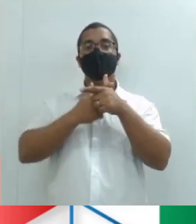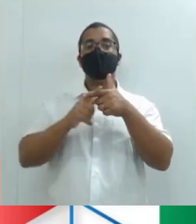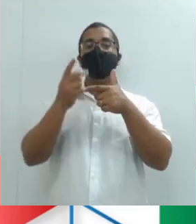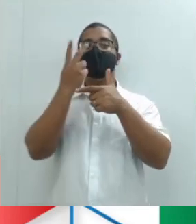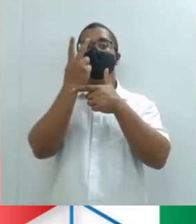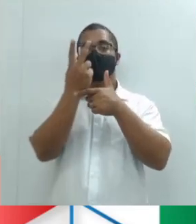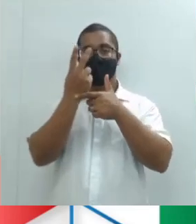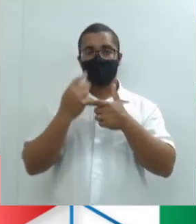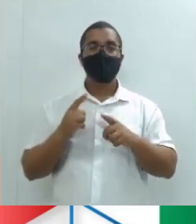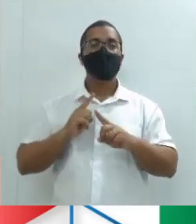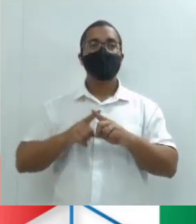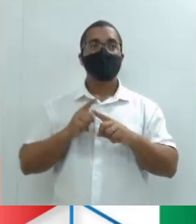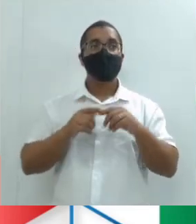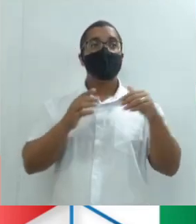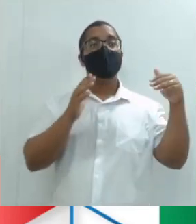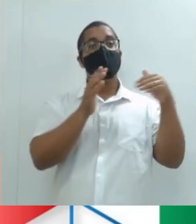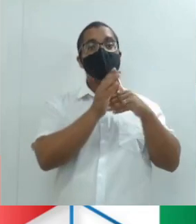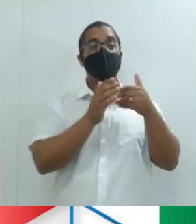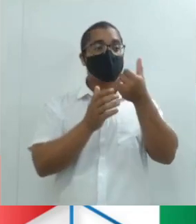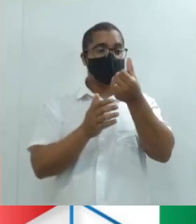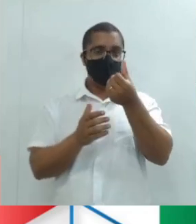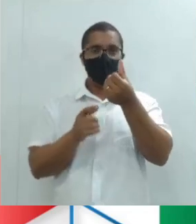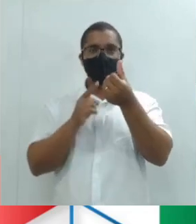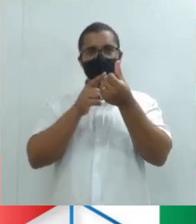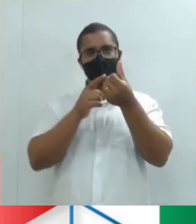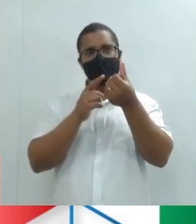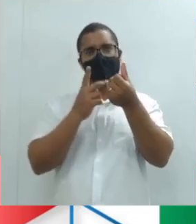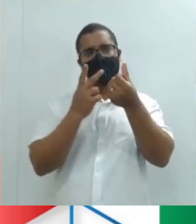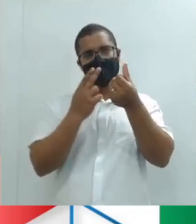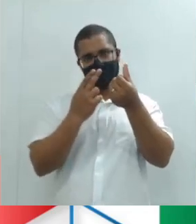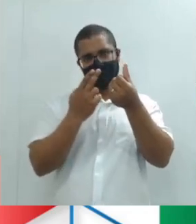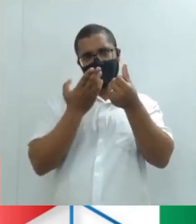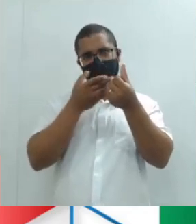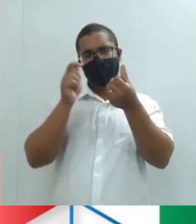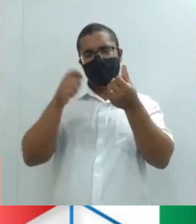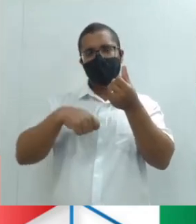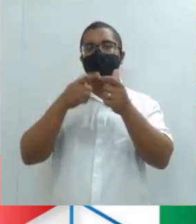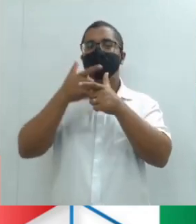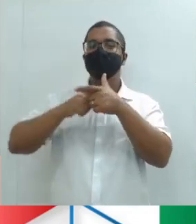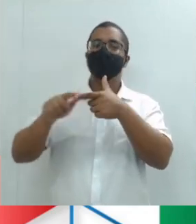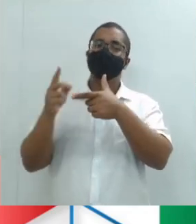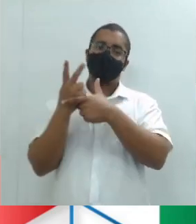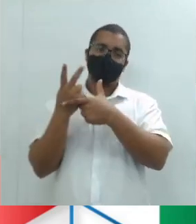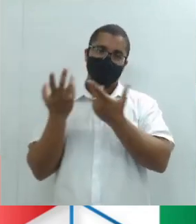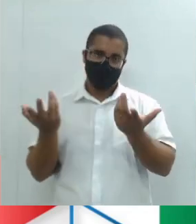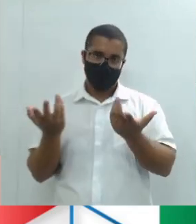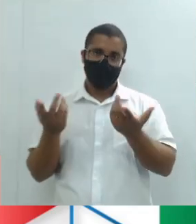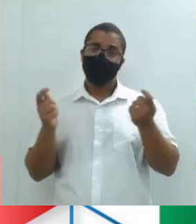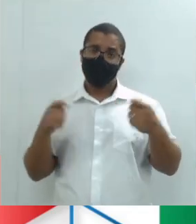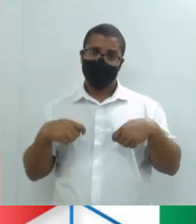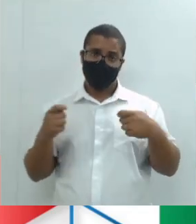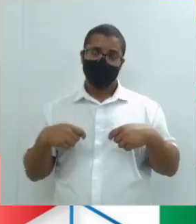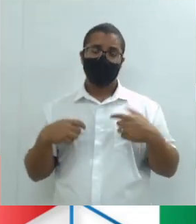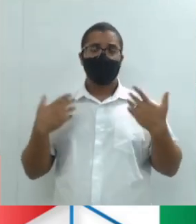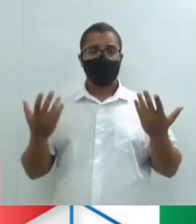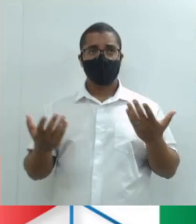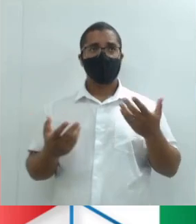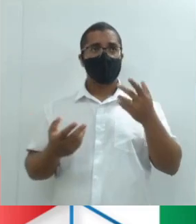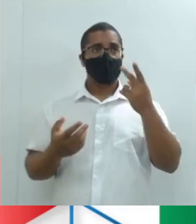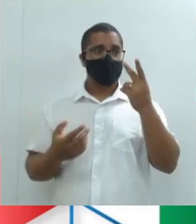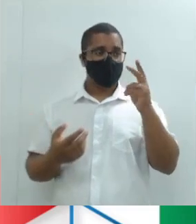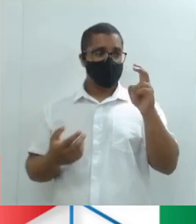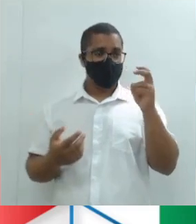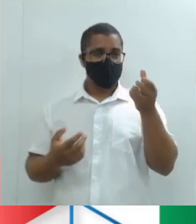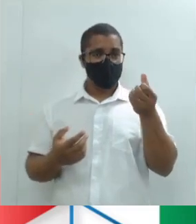2, porque o final dele é 6. 6 é um número divisível por 2, ok? Por isso que eu sei que 256 é divisível